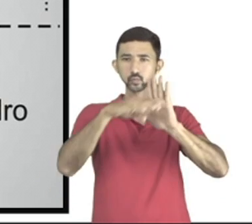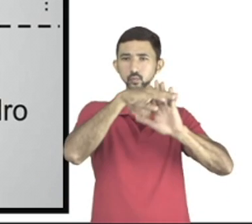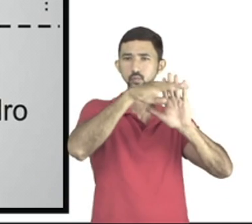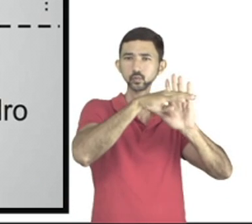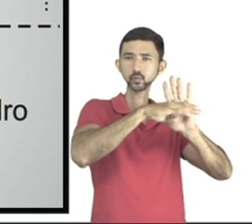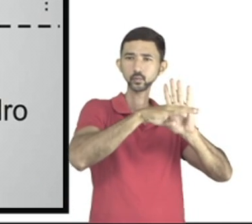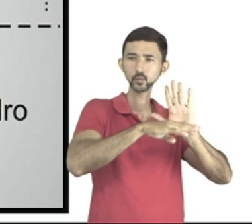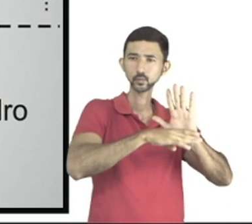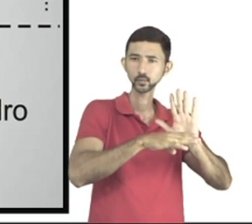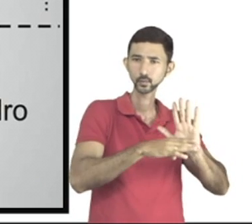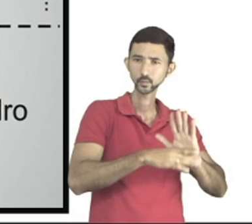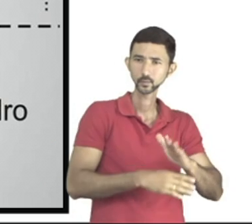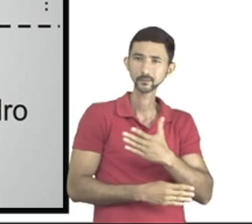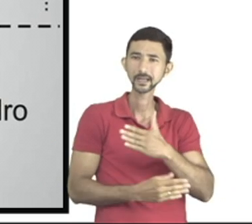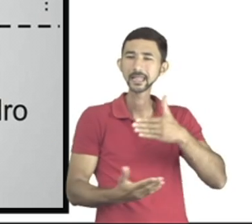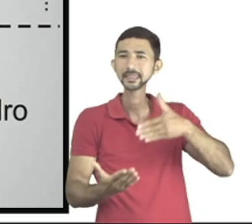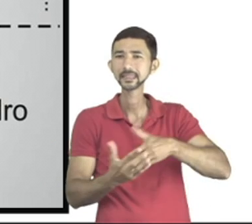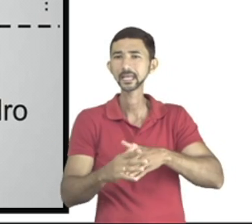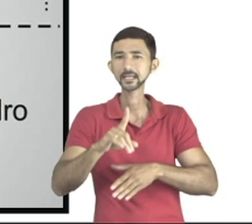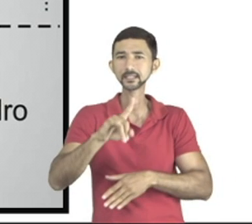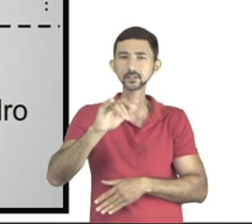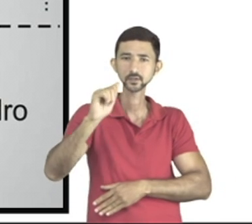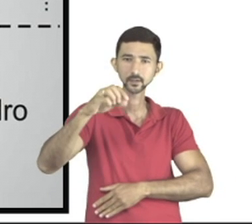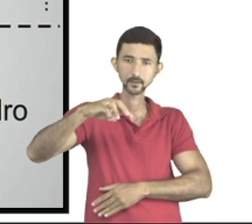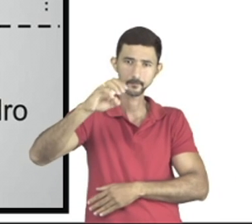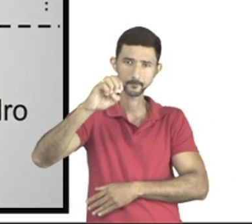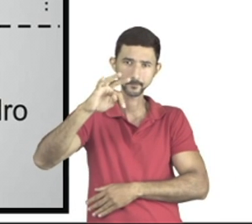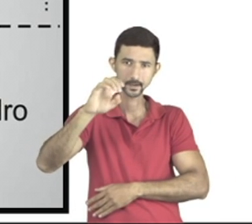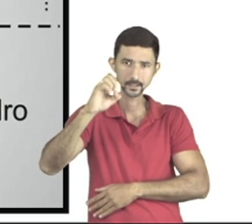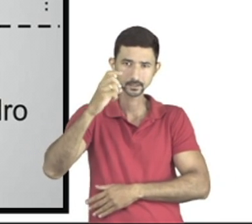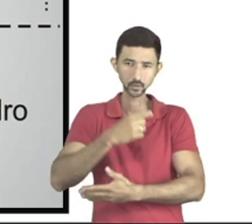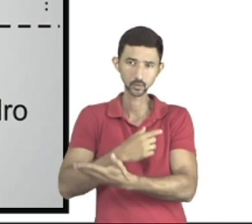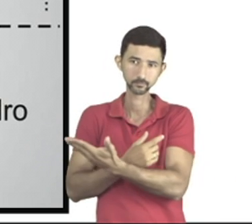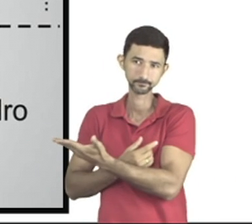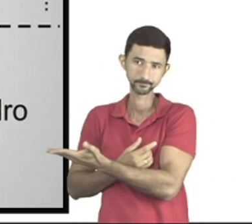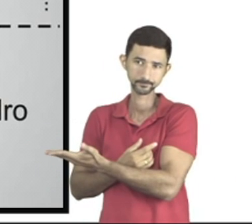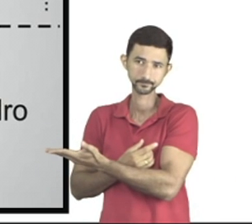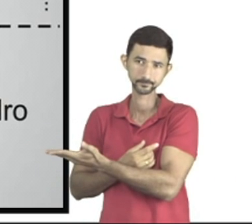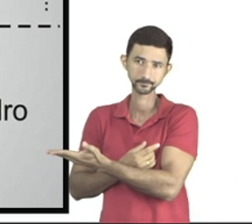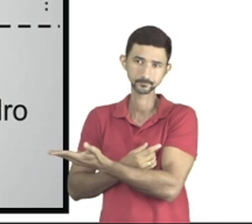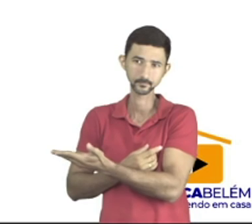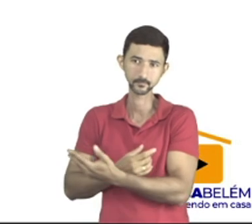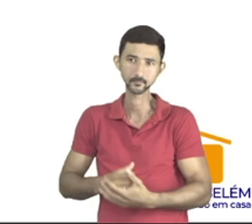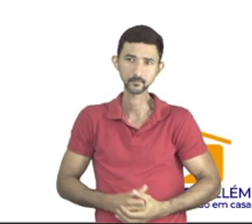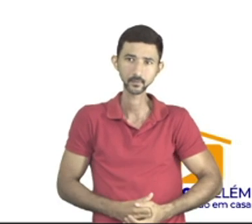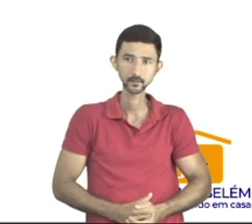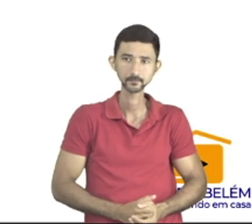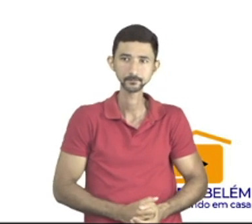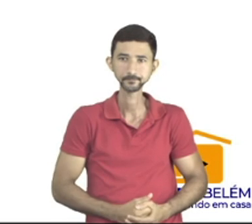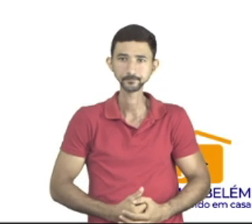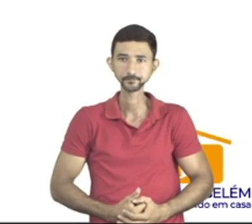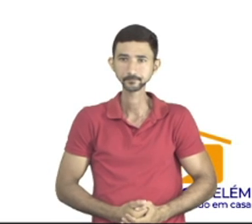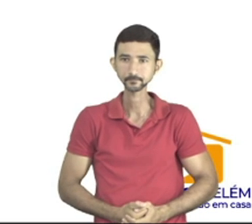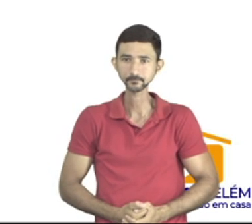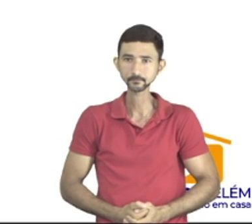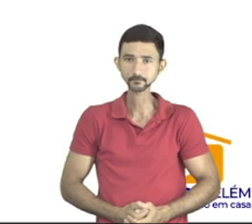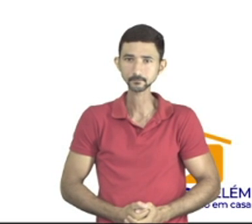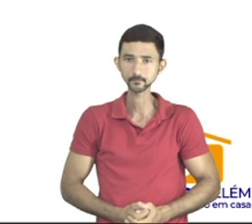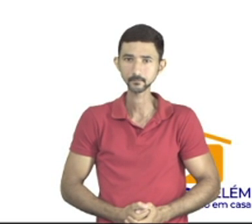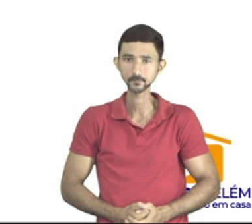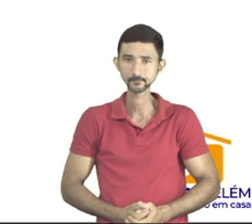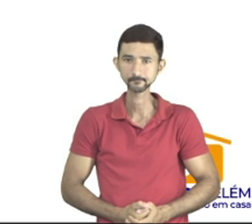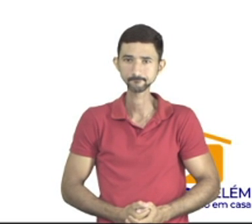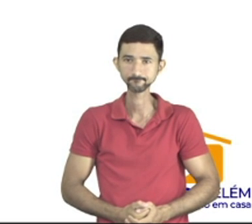fluorita, apatita, e aí vai até o diamante, que é o mais duro de todos e consegue riscar o vidro. E aí a gente